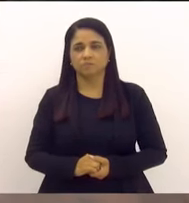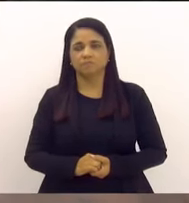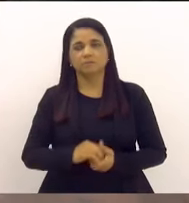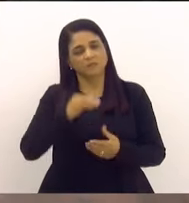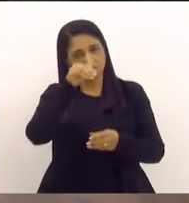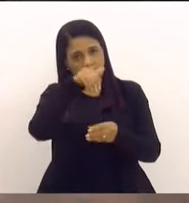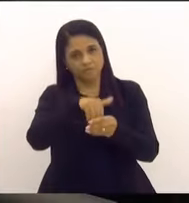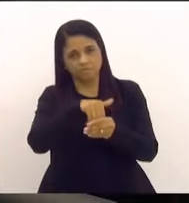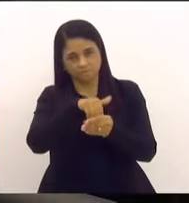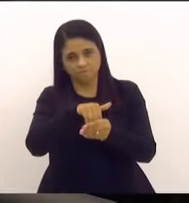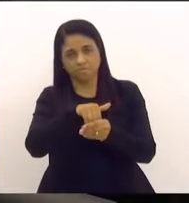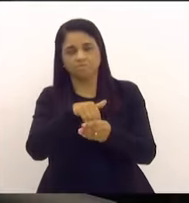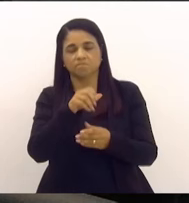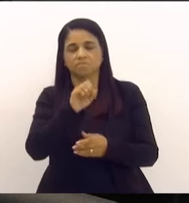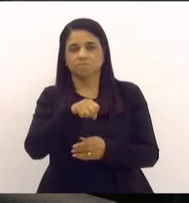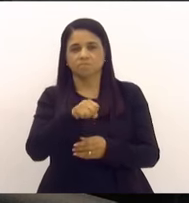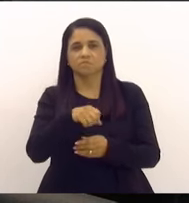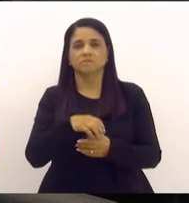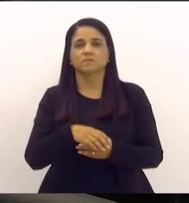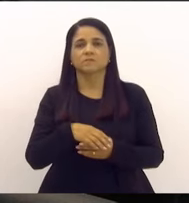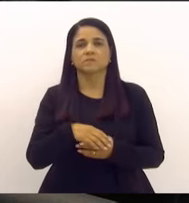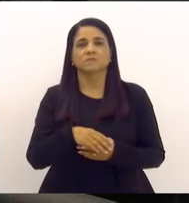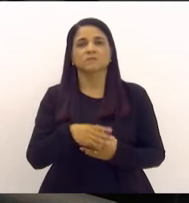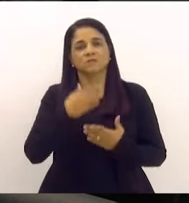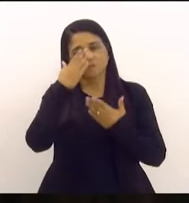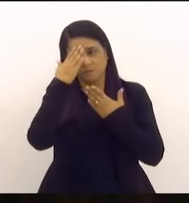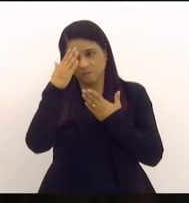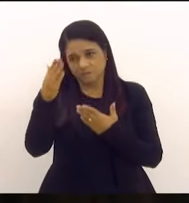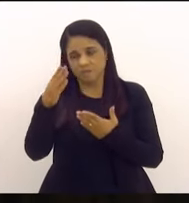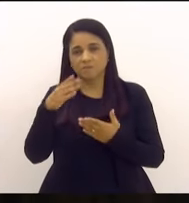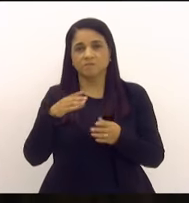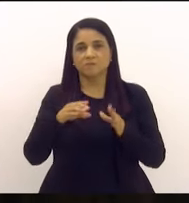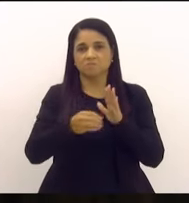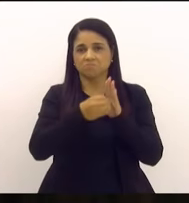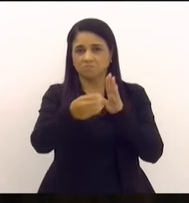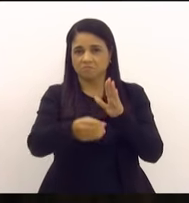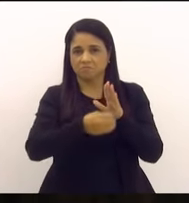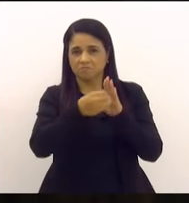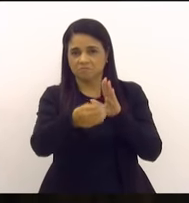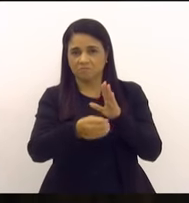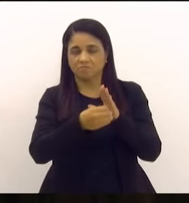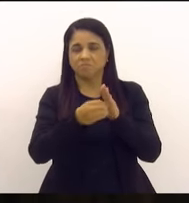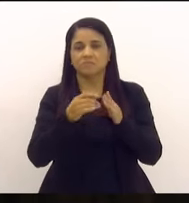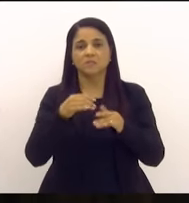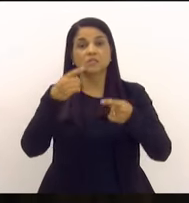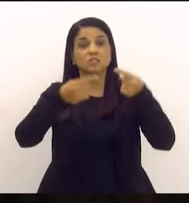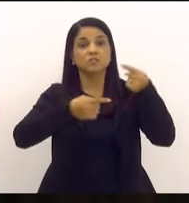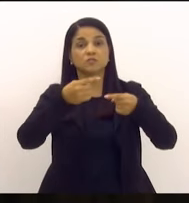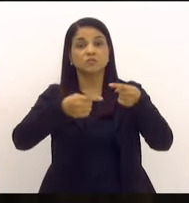Favorável, presidente. Muito obrigado, deputado Macedo. Com os pareceres emitidos, em discussão.